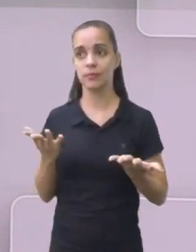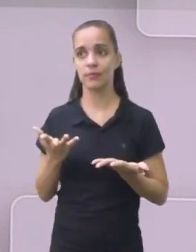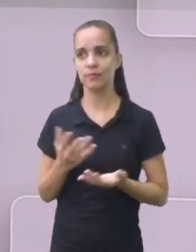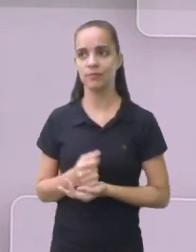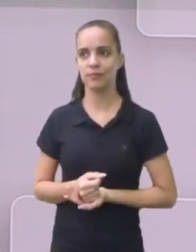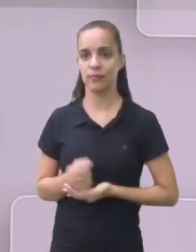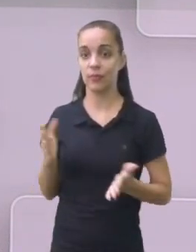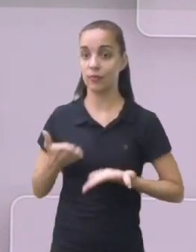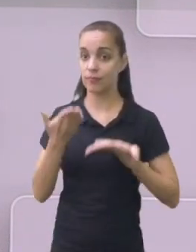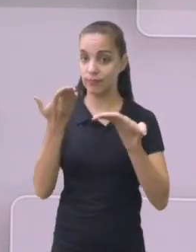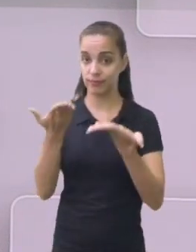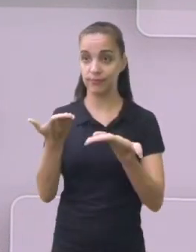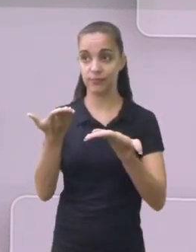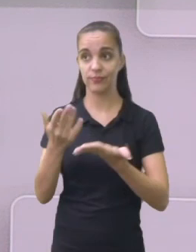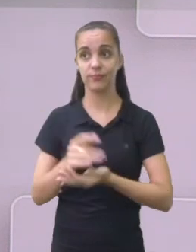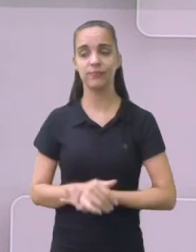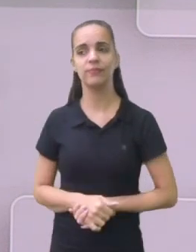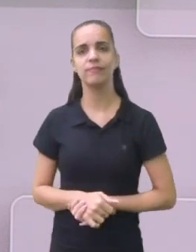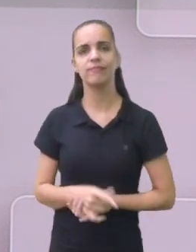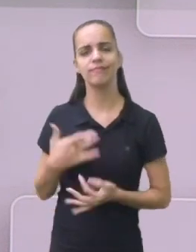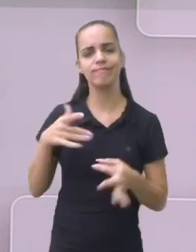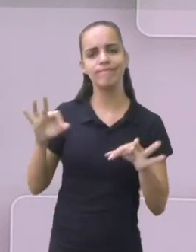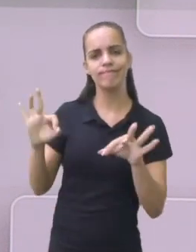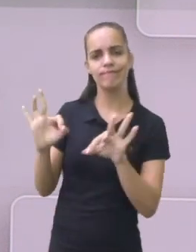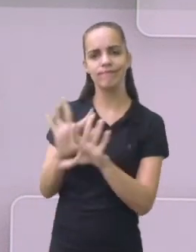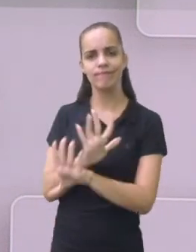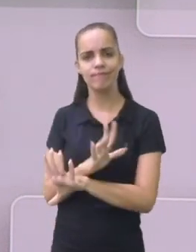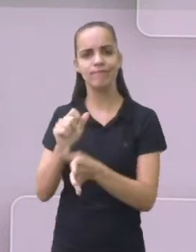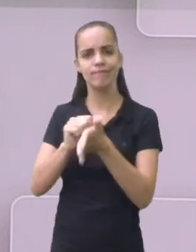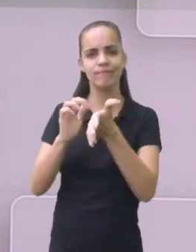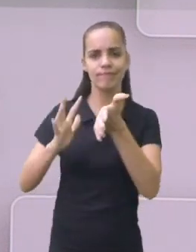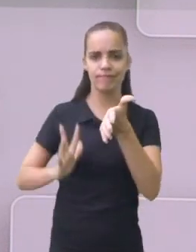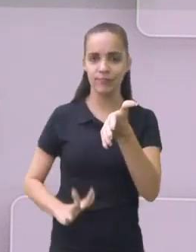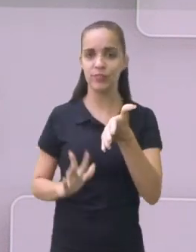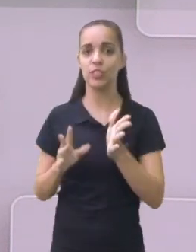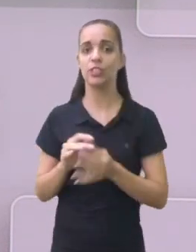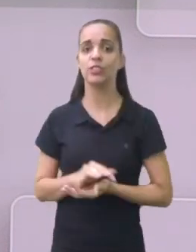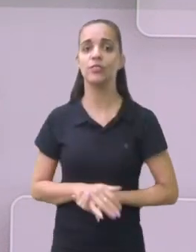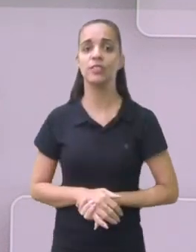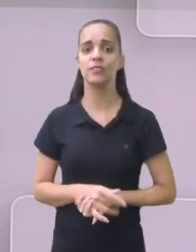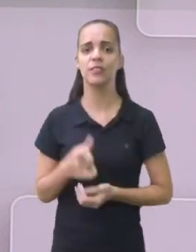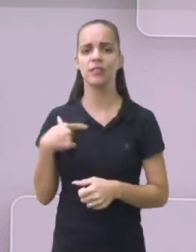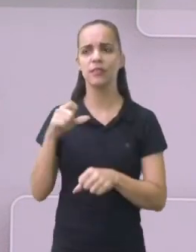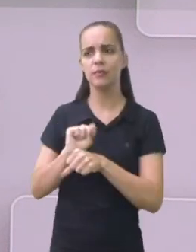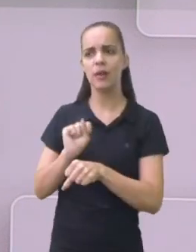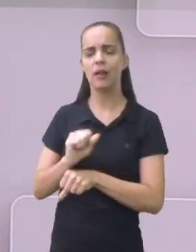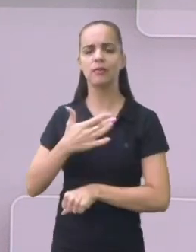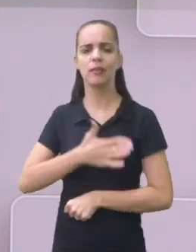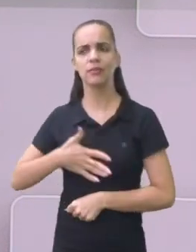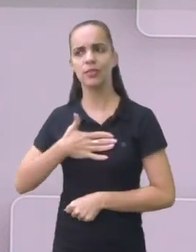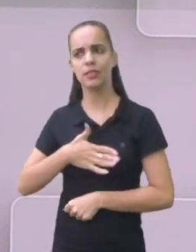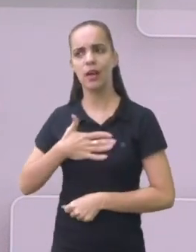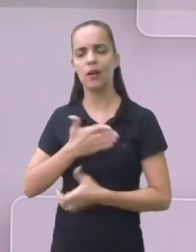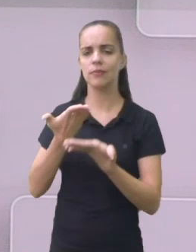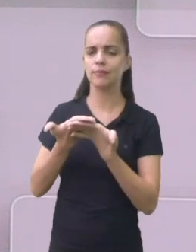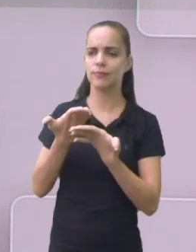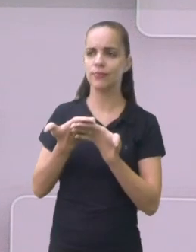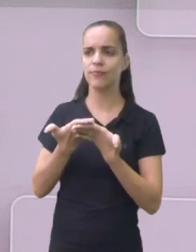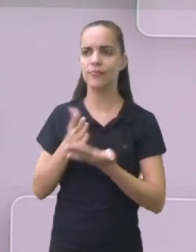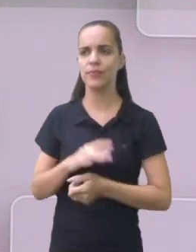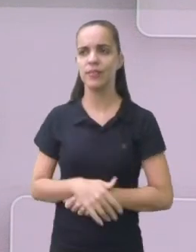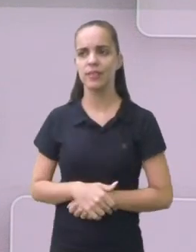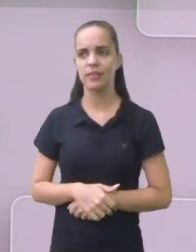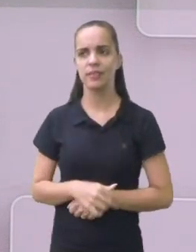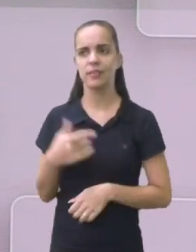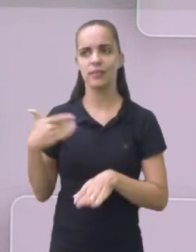Agora é com vocês, terminem a atividade, tá ok? Espero que vocês tenham gostado da nossa aula